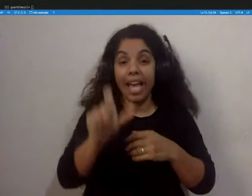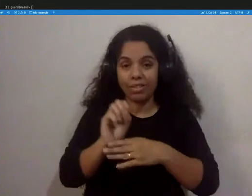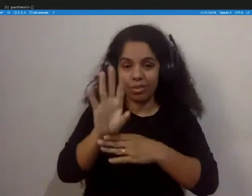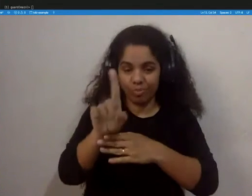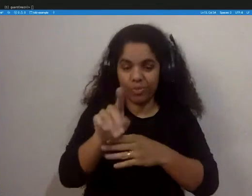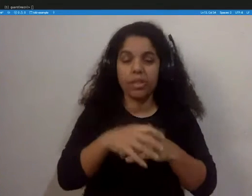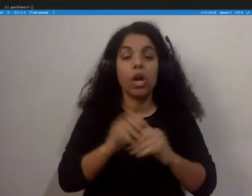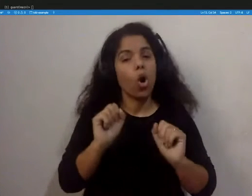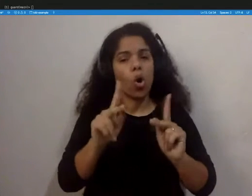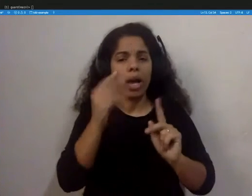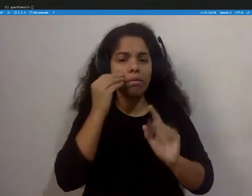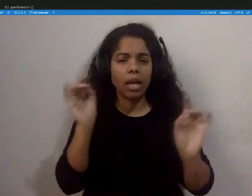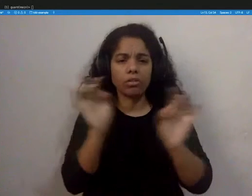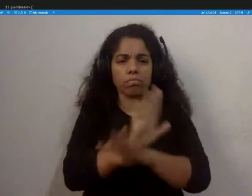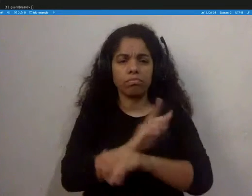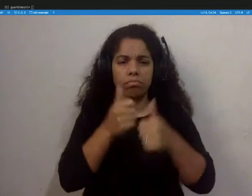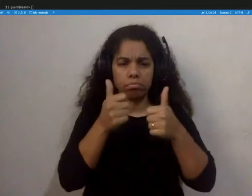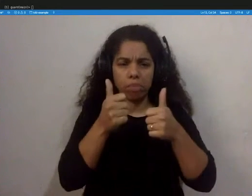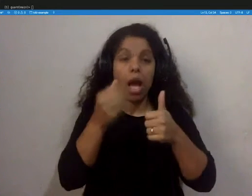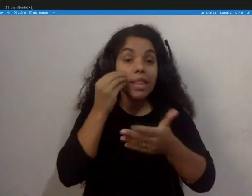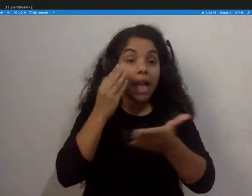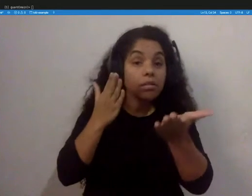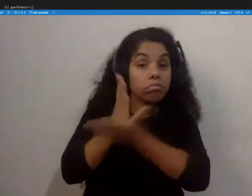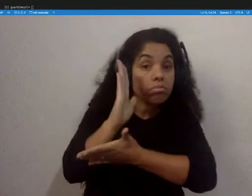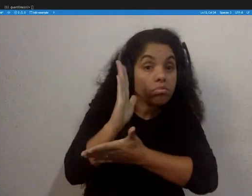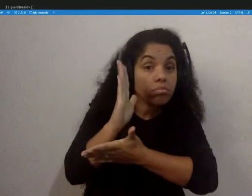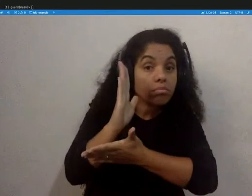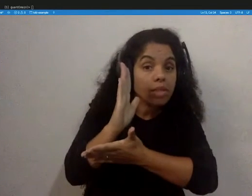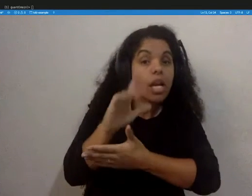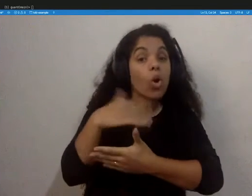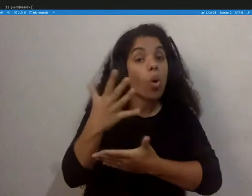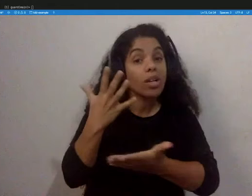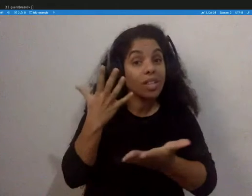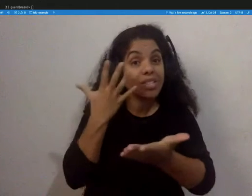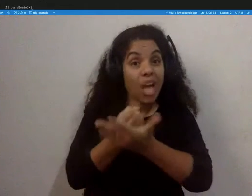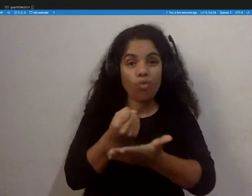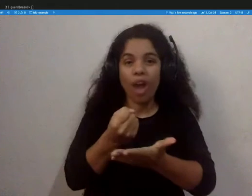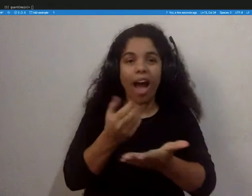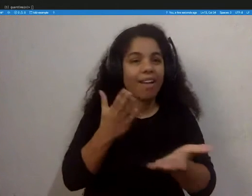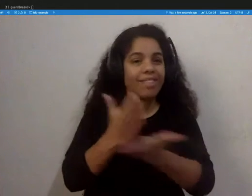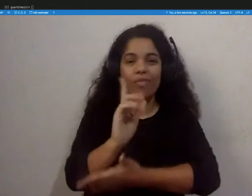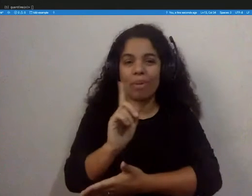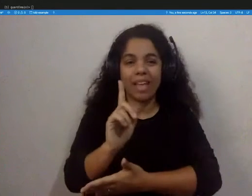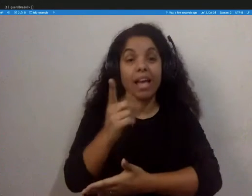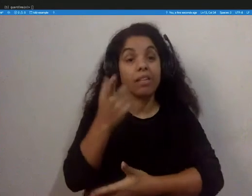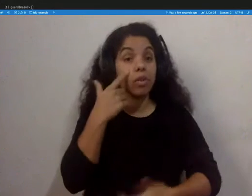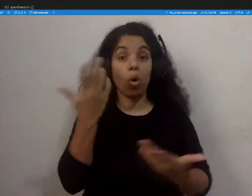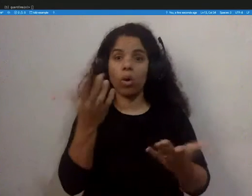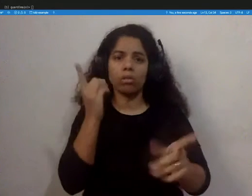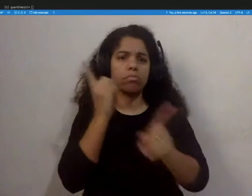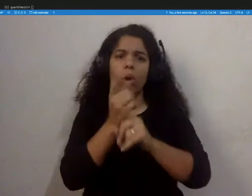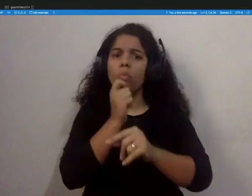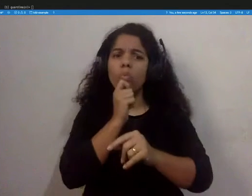Beleza, nosso teste está aqui pronto. Esse teste vai passar? Quando eu salvar, vocês vão ver que ele não vai passar. Ele vai falar o seguinte: olha, eu não achei o